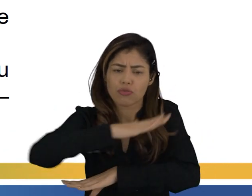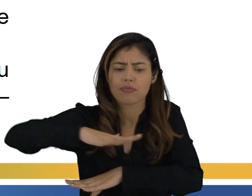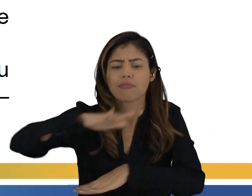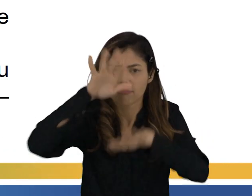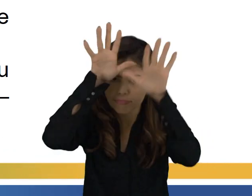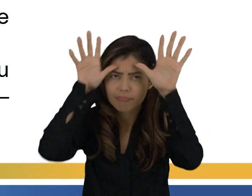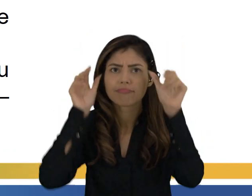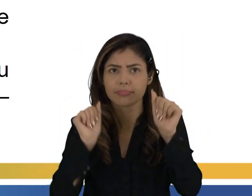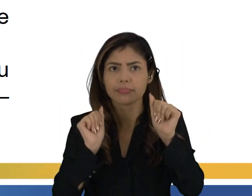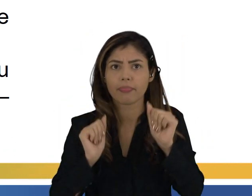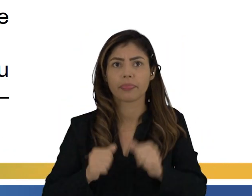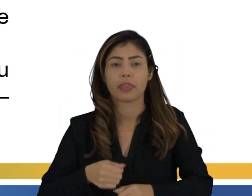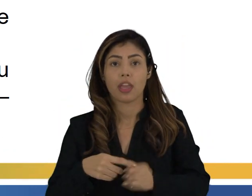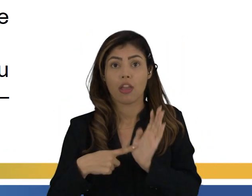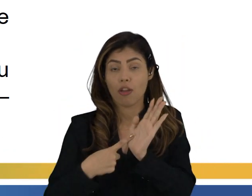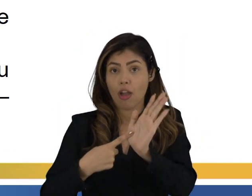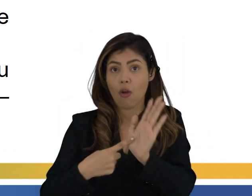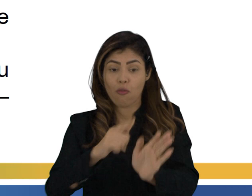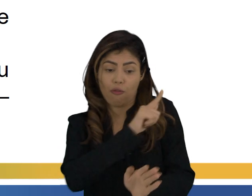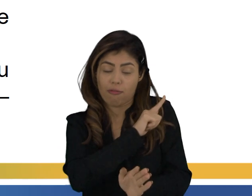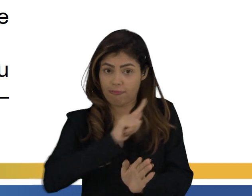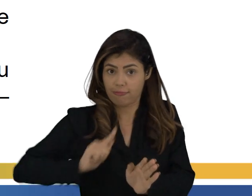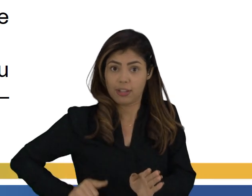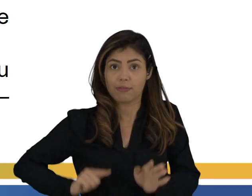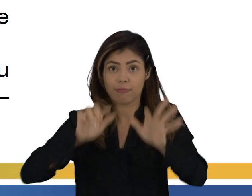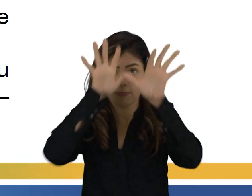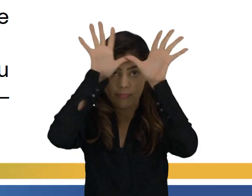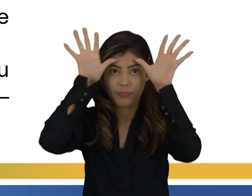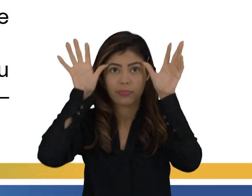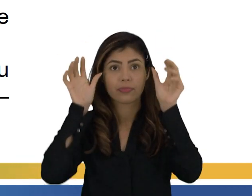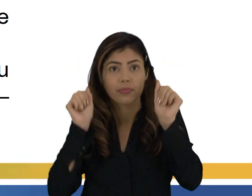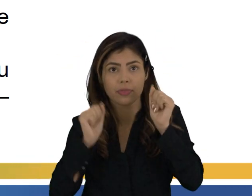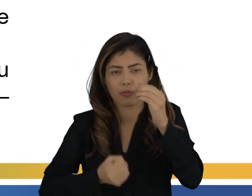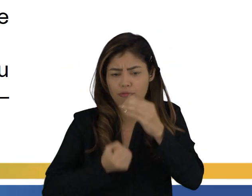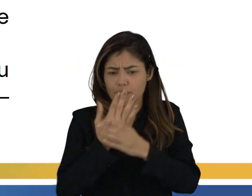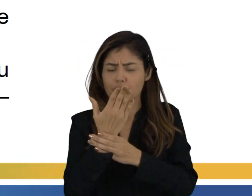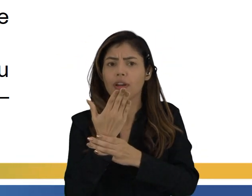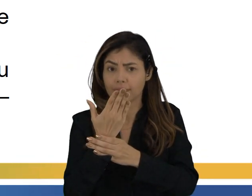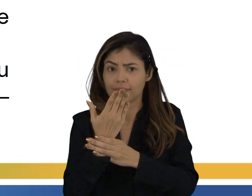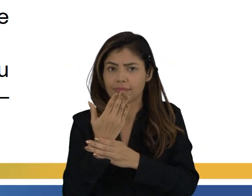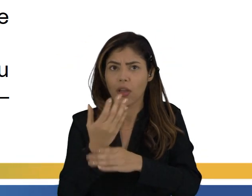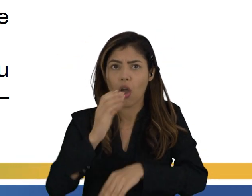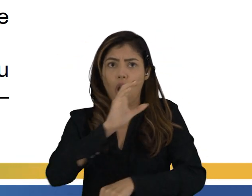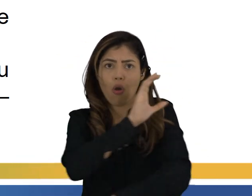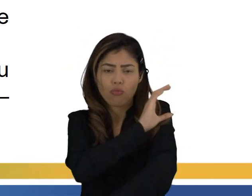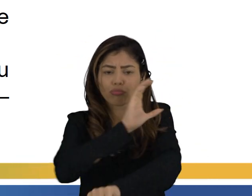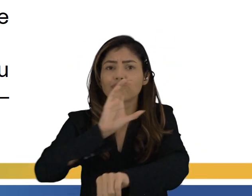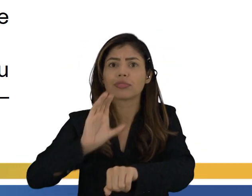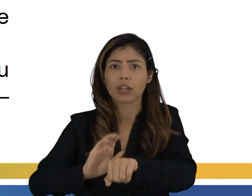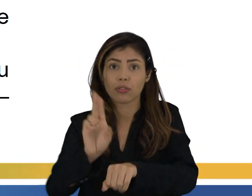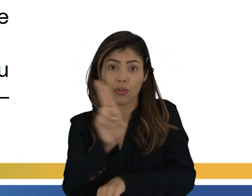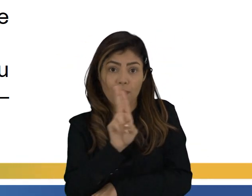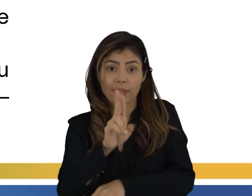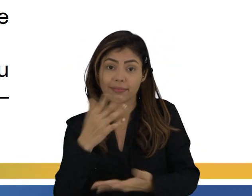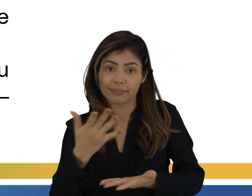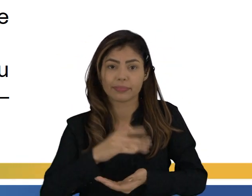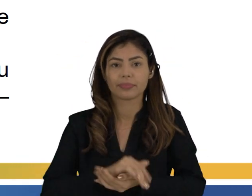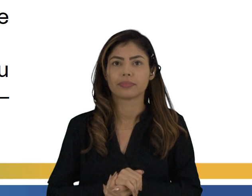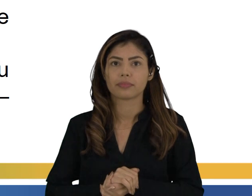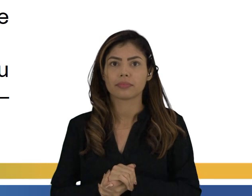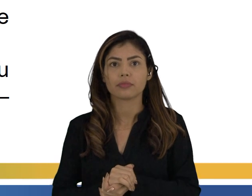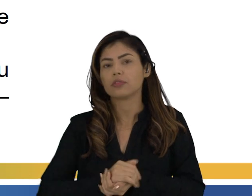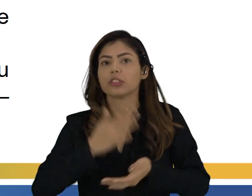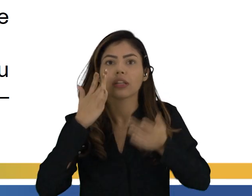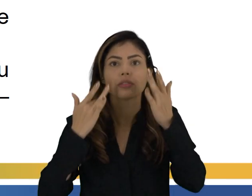do Acre. E em sua homenagem, o nosso governo criou um espaço cultural com o seu nome.